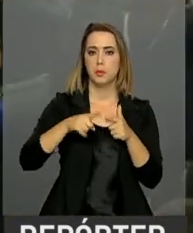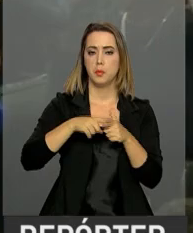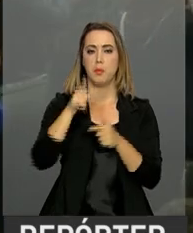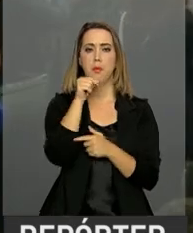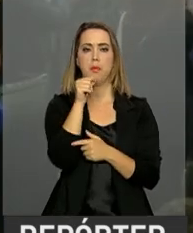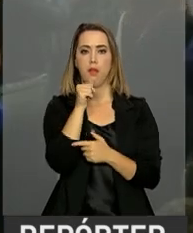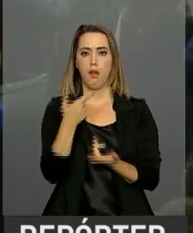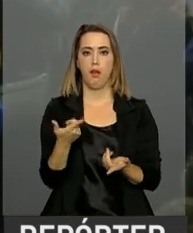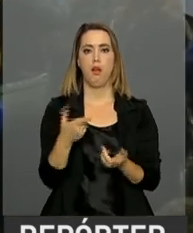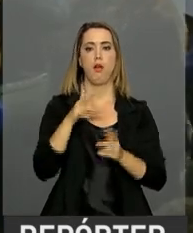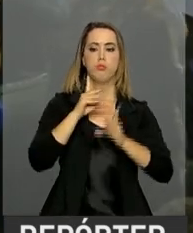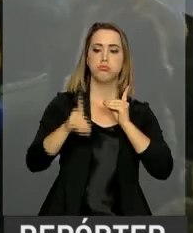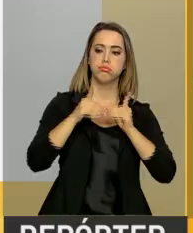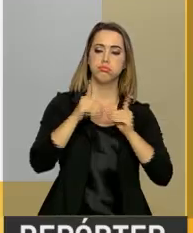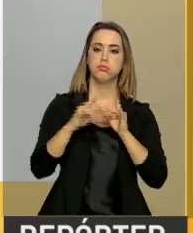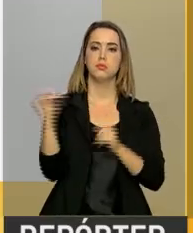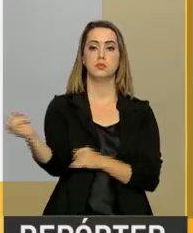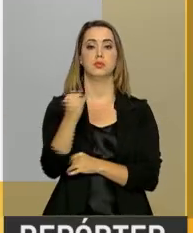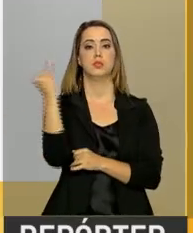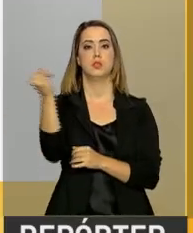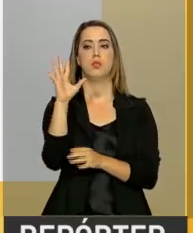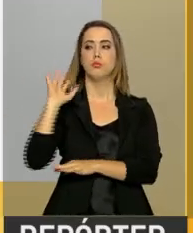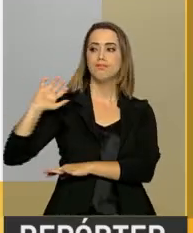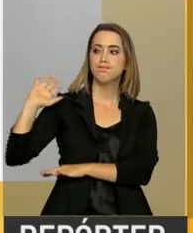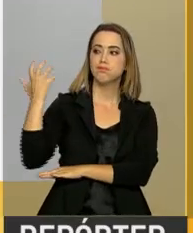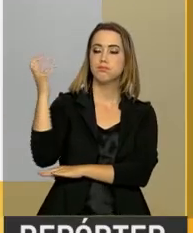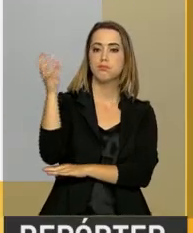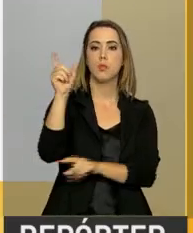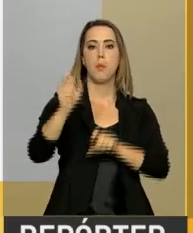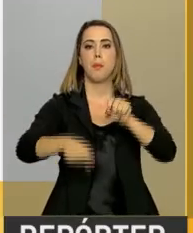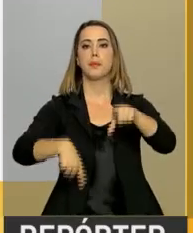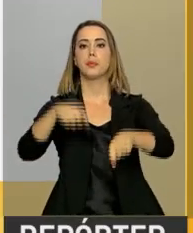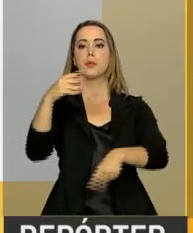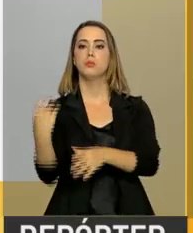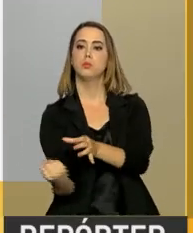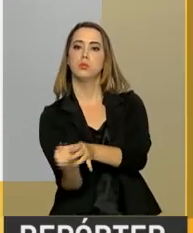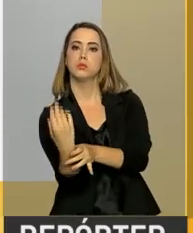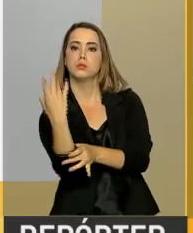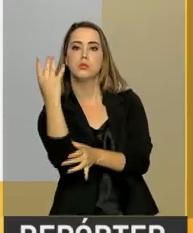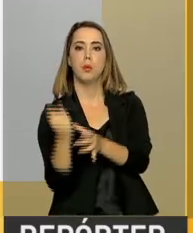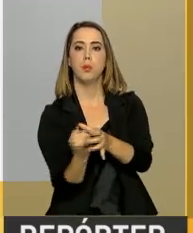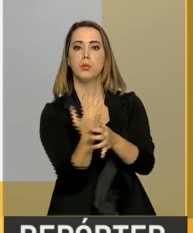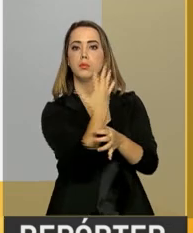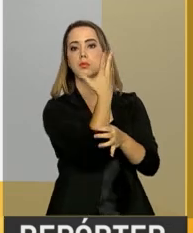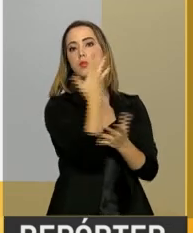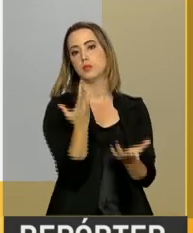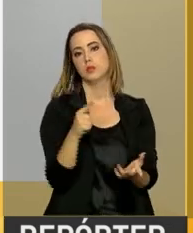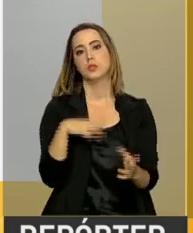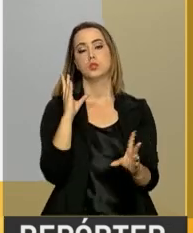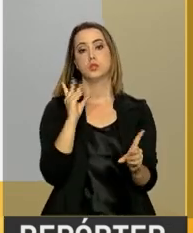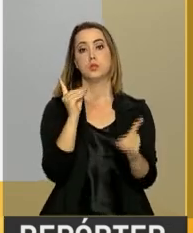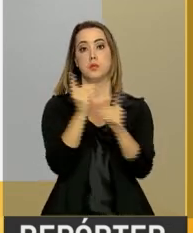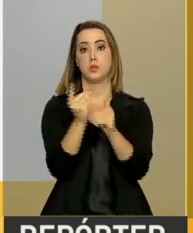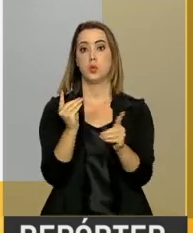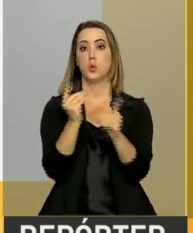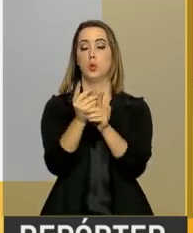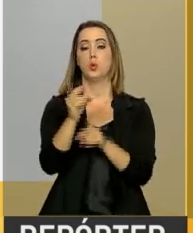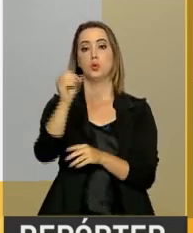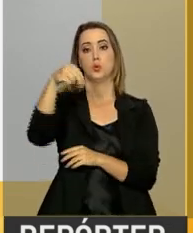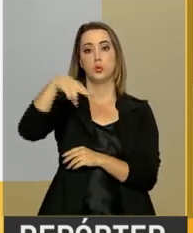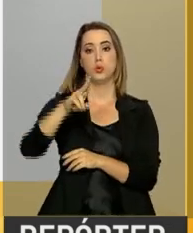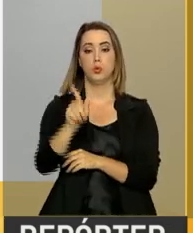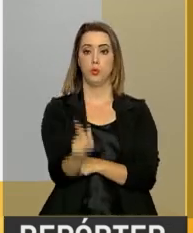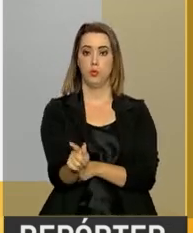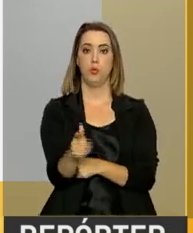tivemos discussões importantes a respeito de reflorestamento, tivemos encontros importantes com as ONGs